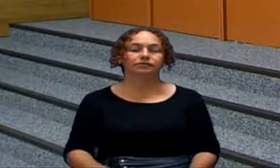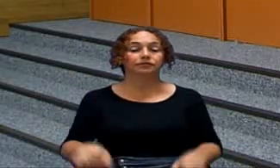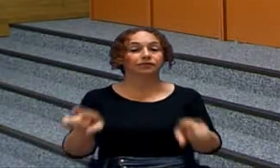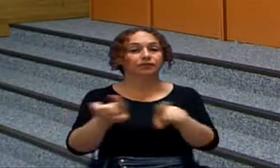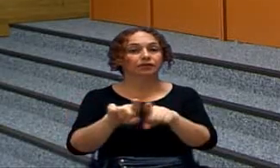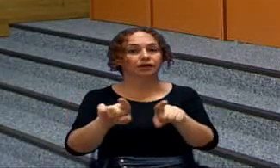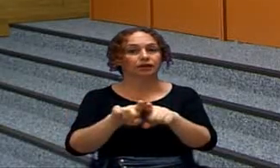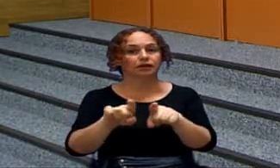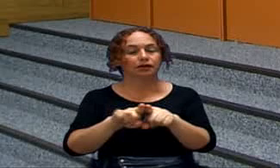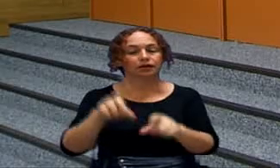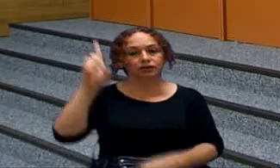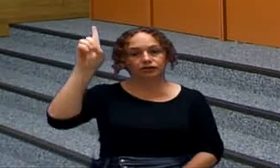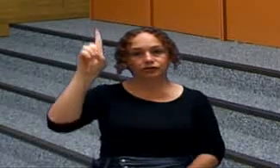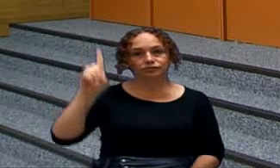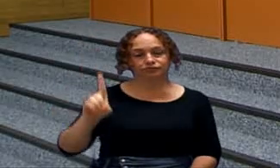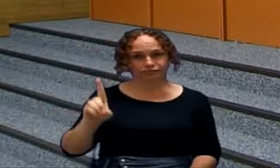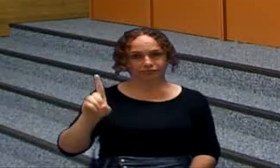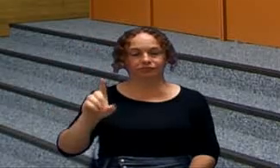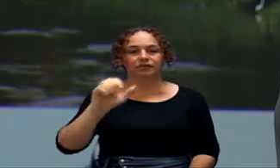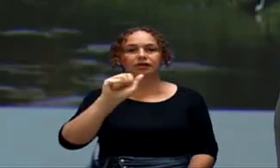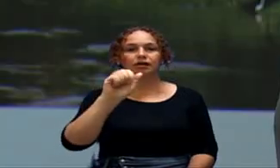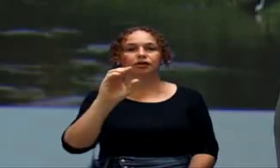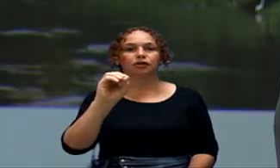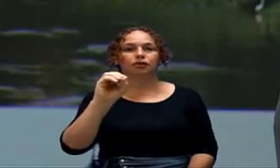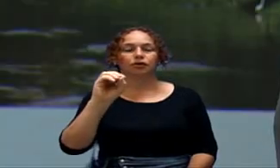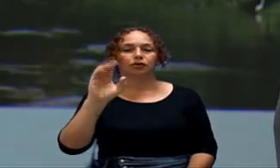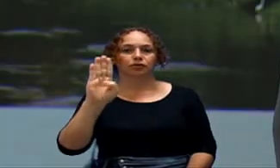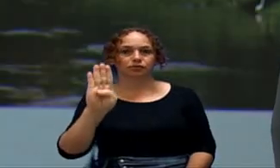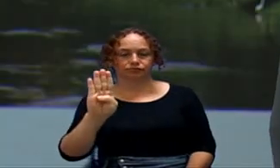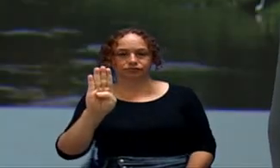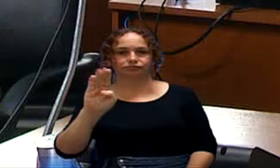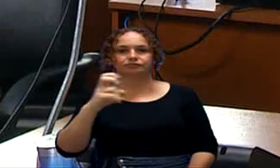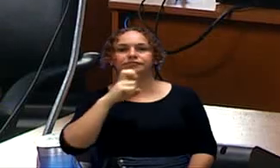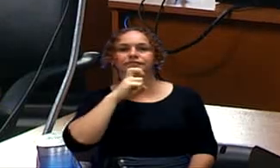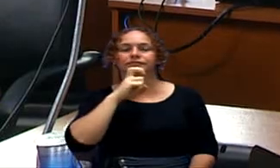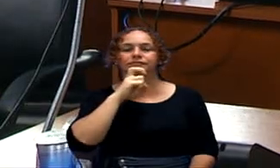Diretora adjunta da OAB Sorocaba, Juliana Mazei.